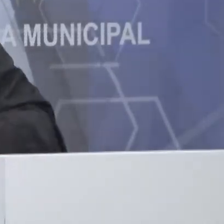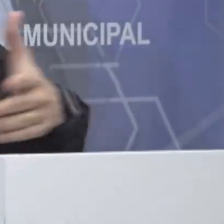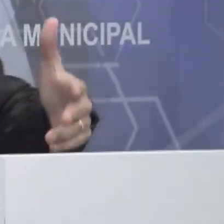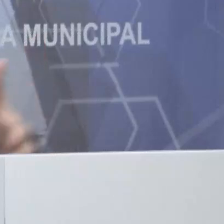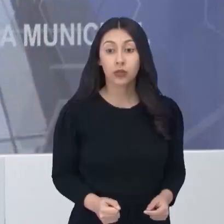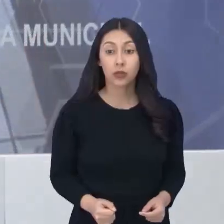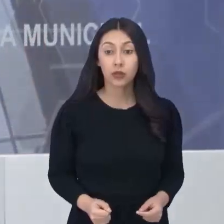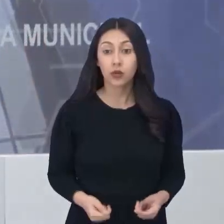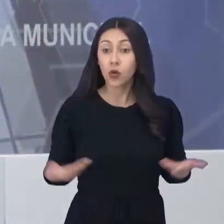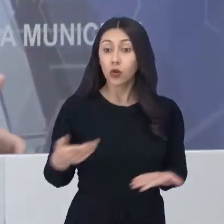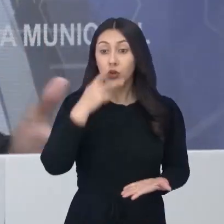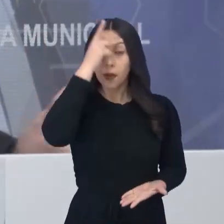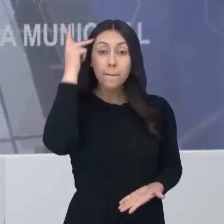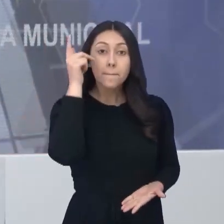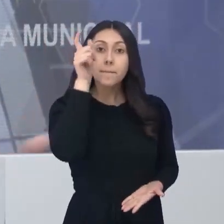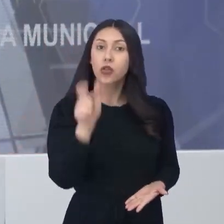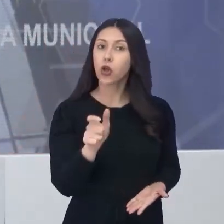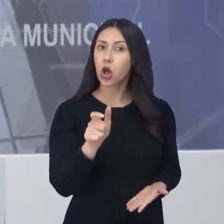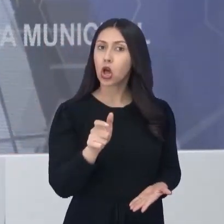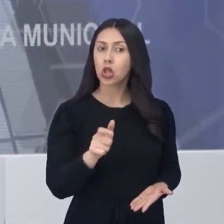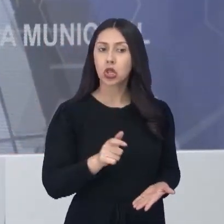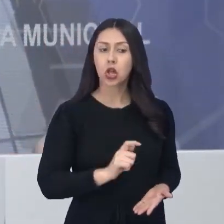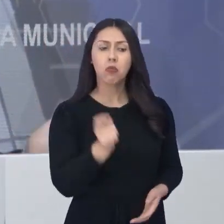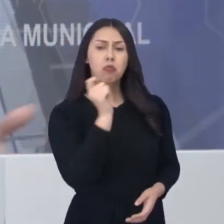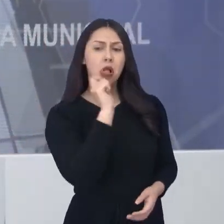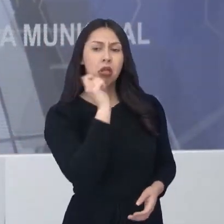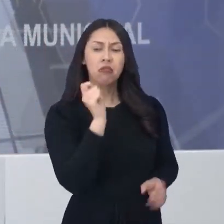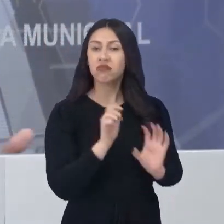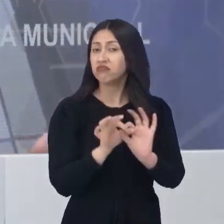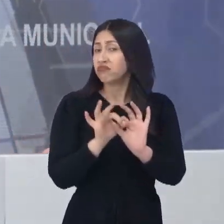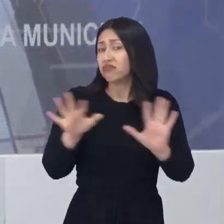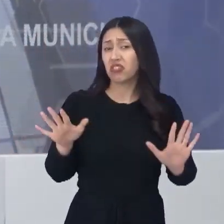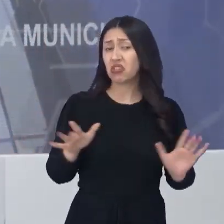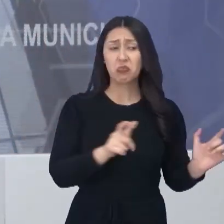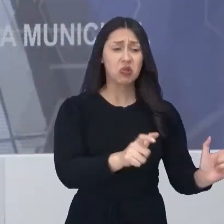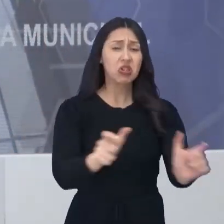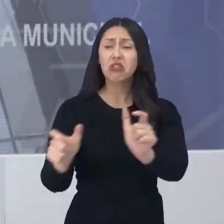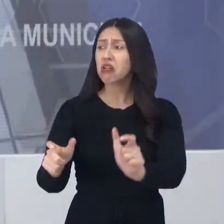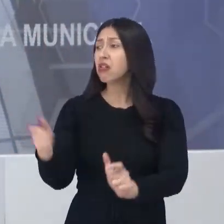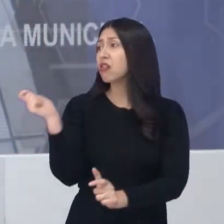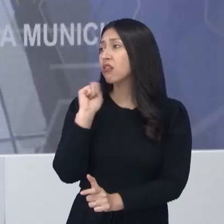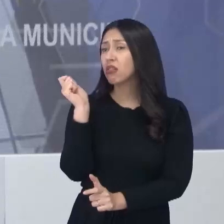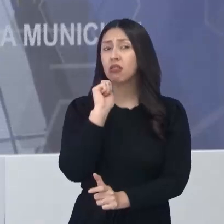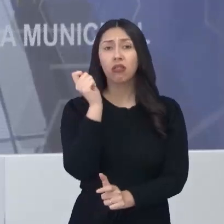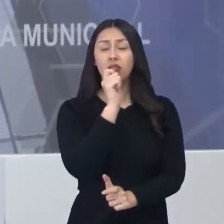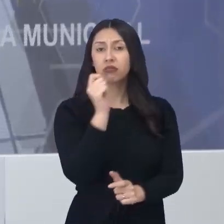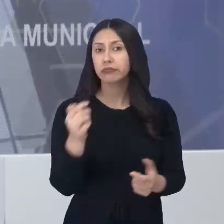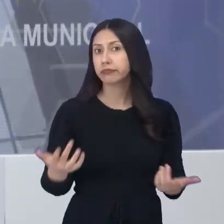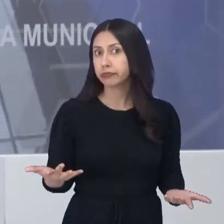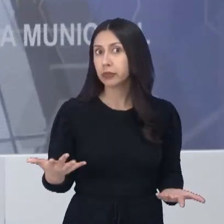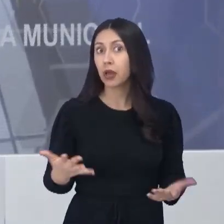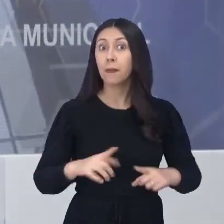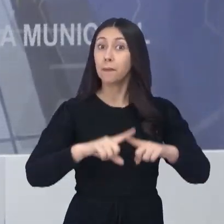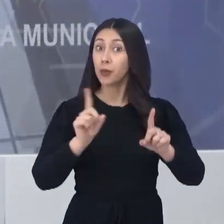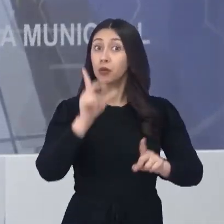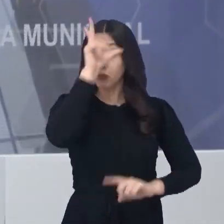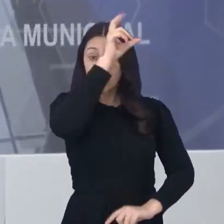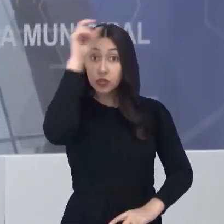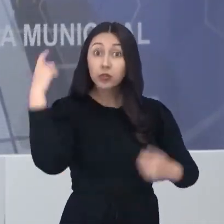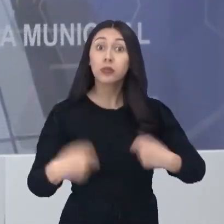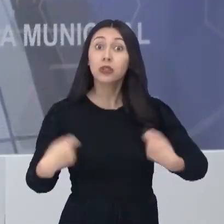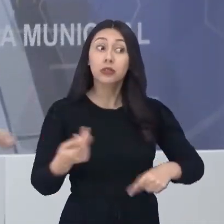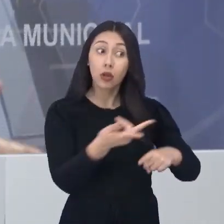se sentindo livre para acender um baseado em qualquer lugar. É desrespeitoso. E o poder público precisa